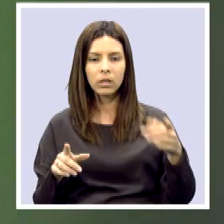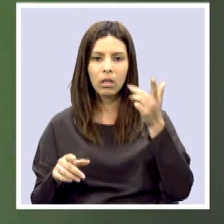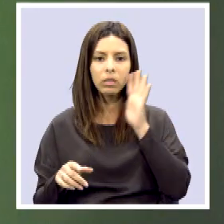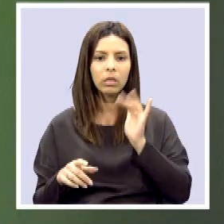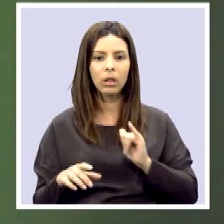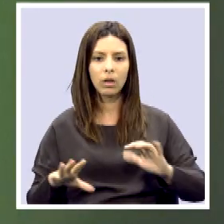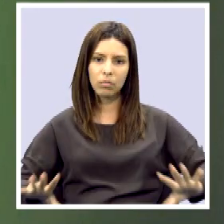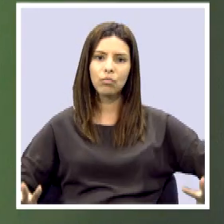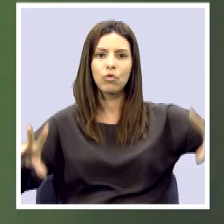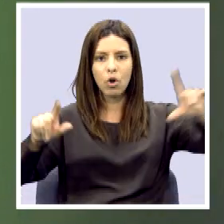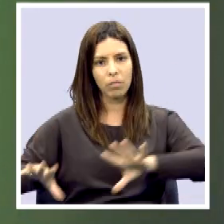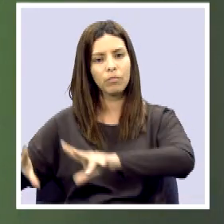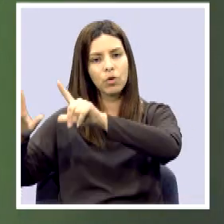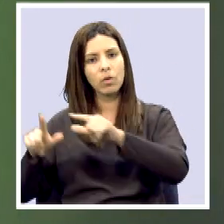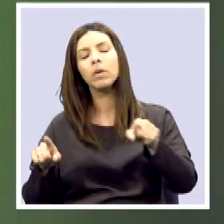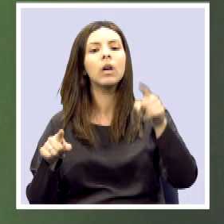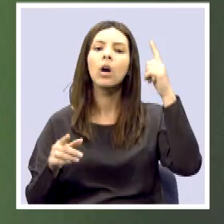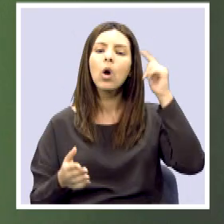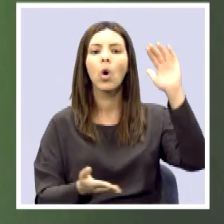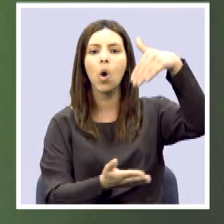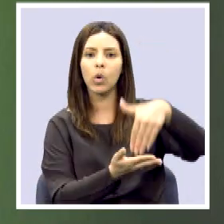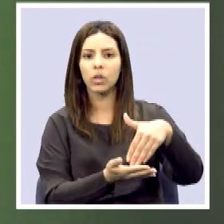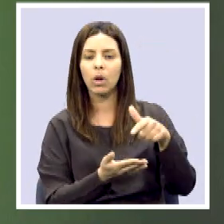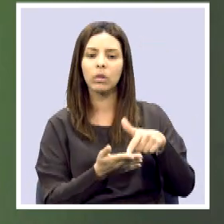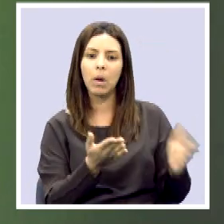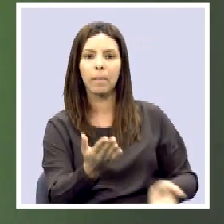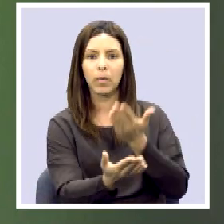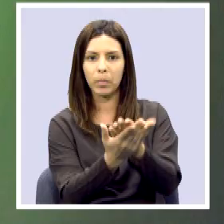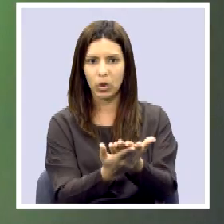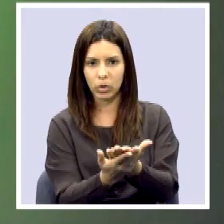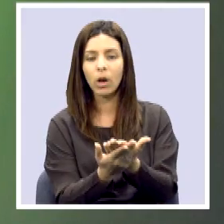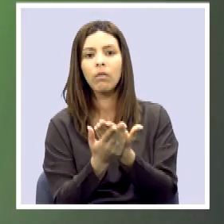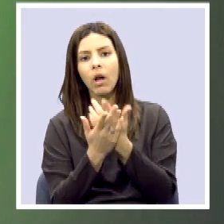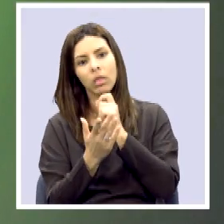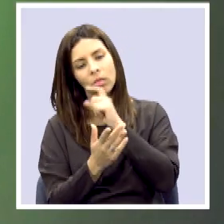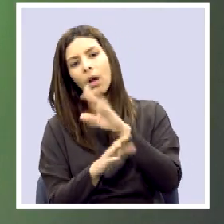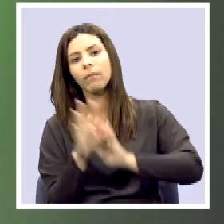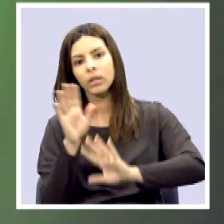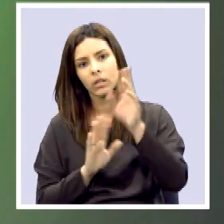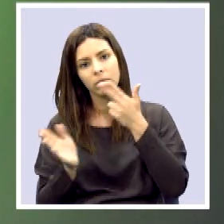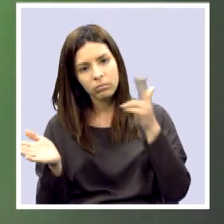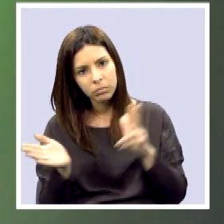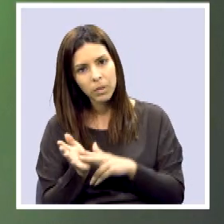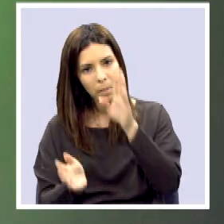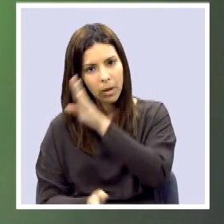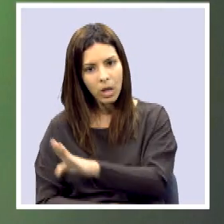diferenças e que, no final, conseguisse chegar a alguma conclusão e com alguma proposta de algo que se pudesse,